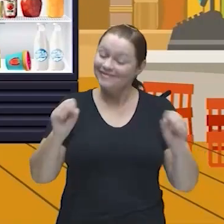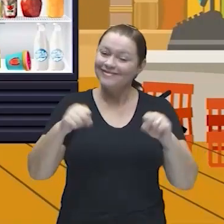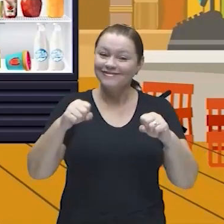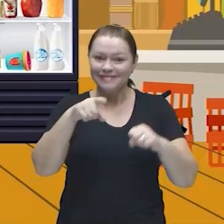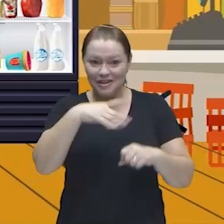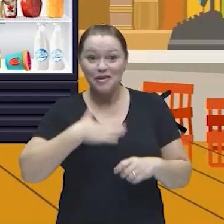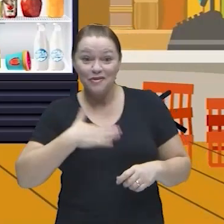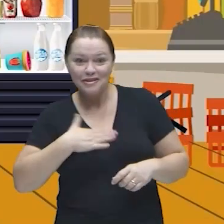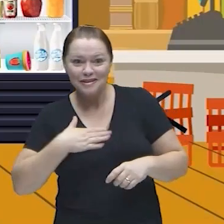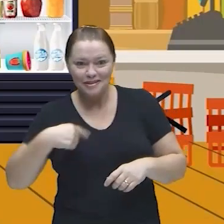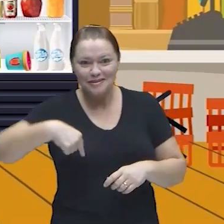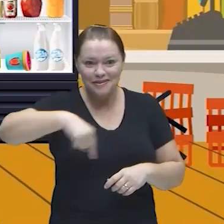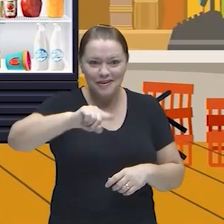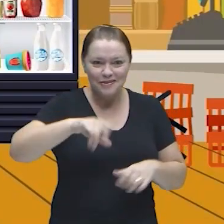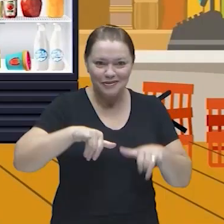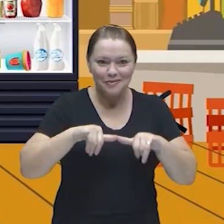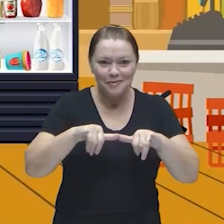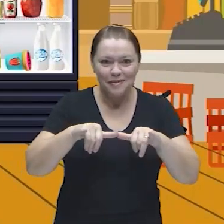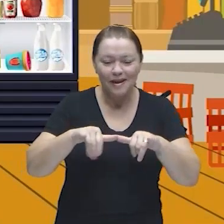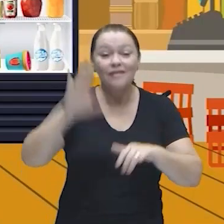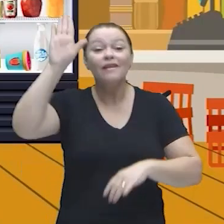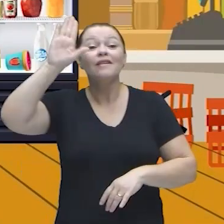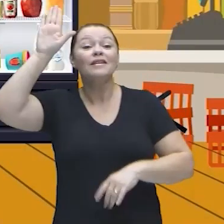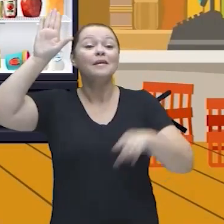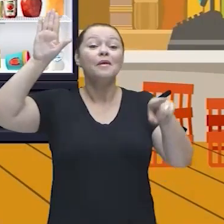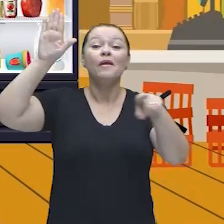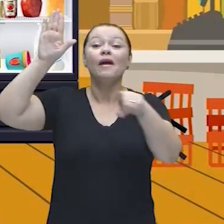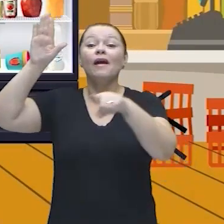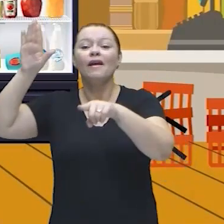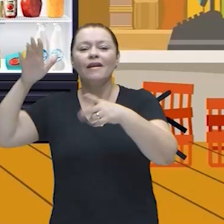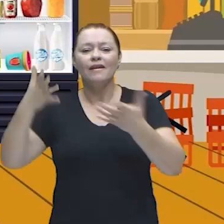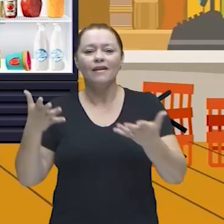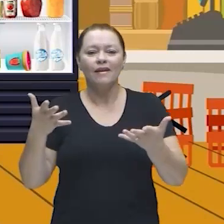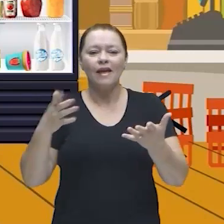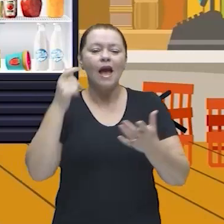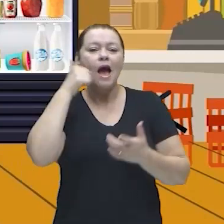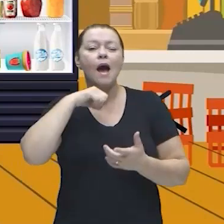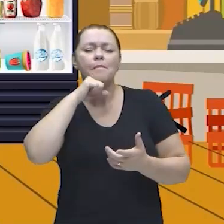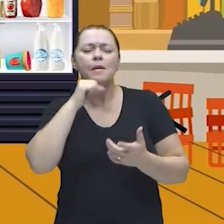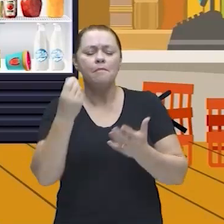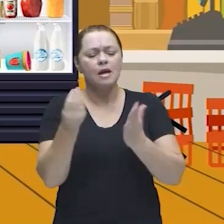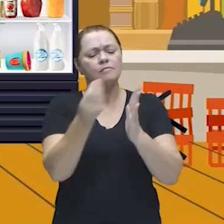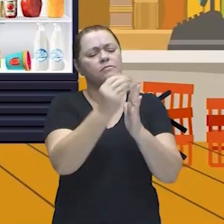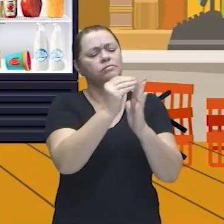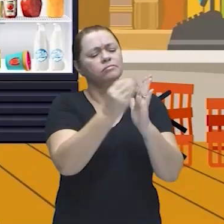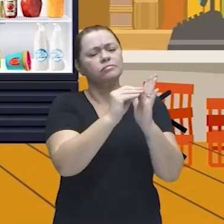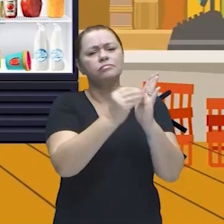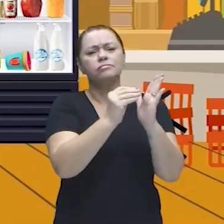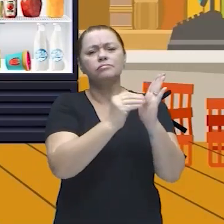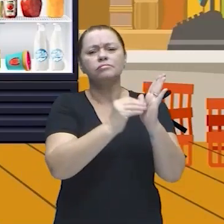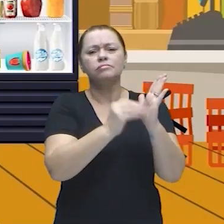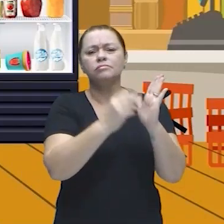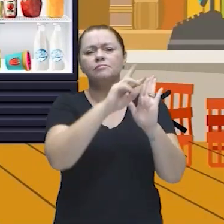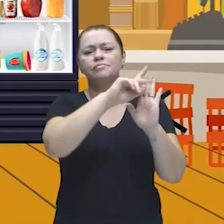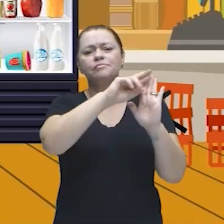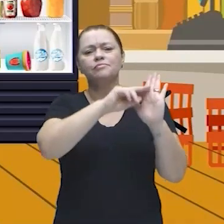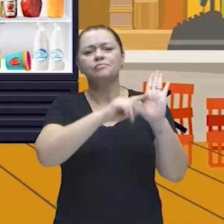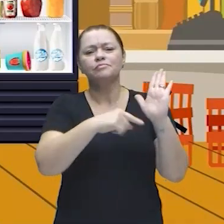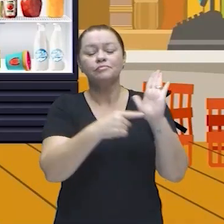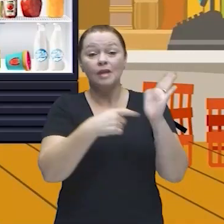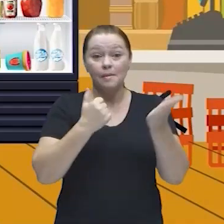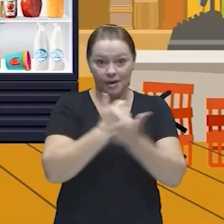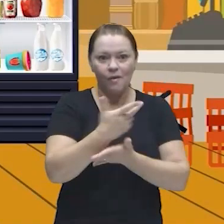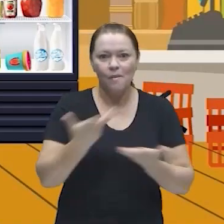de ir ao supermercado aí, levanta a mão. Às vezes a mamãe faz uma lista, né, de produtos. Vamos fazer as compras? Nós temos o